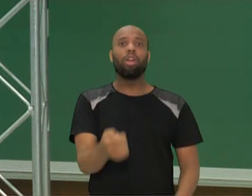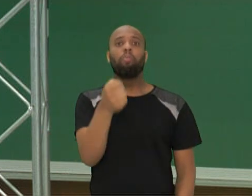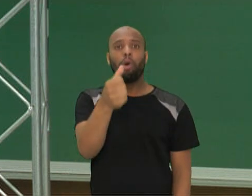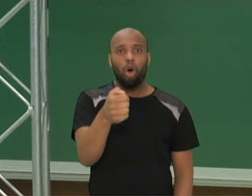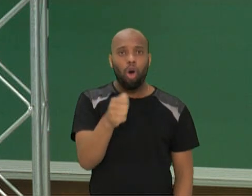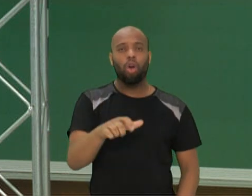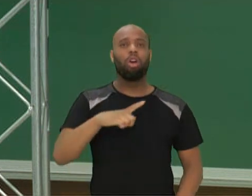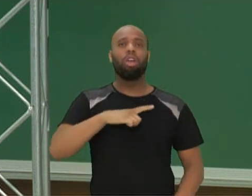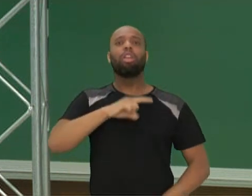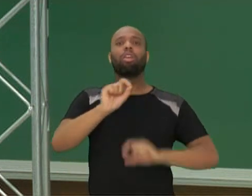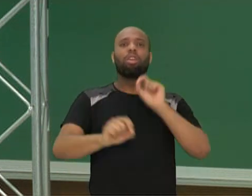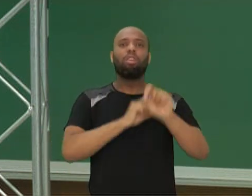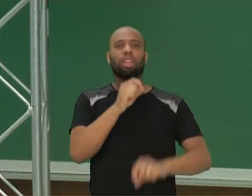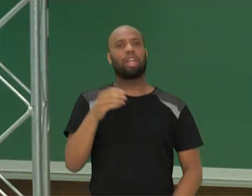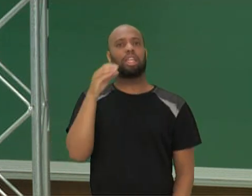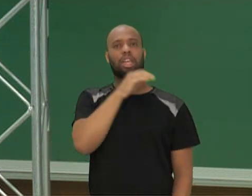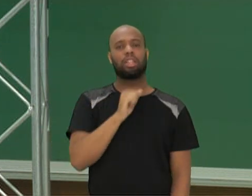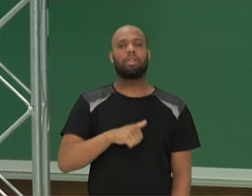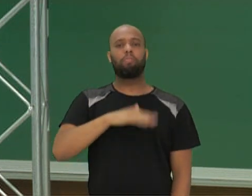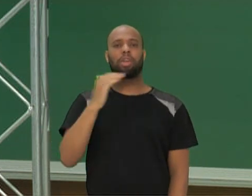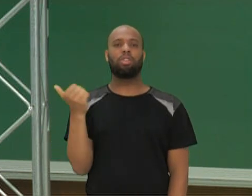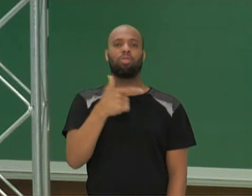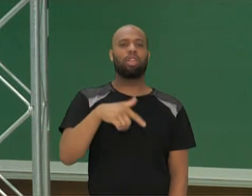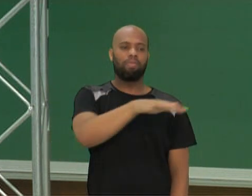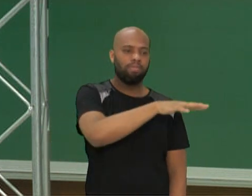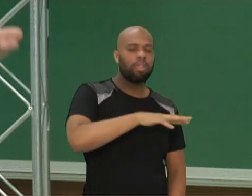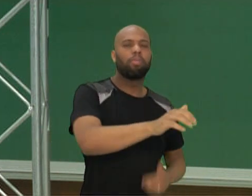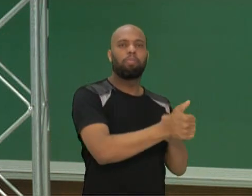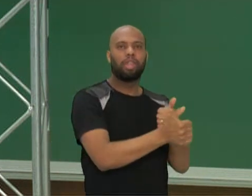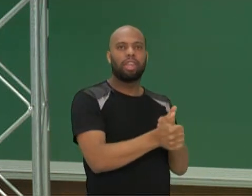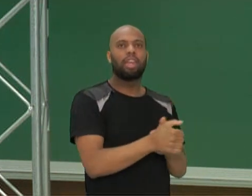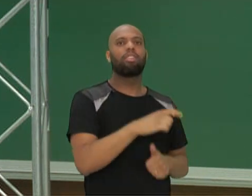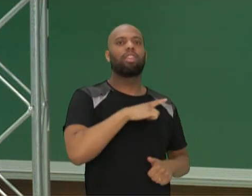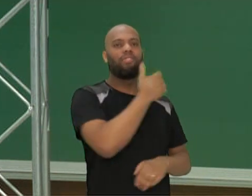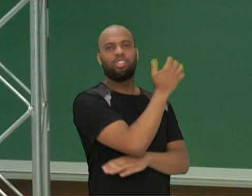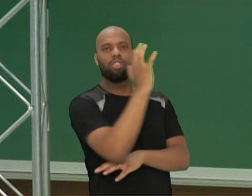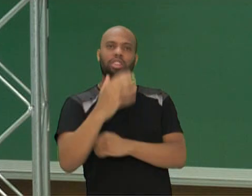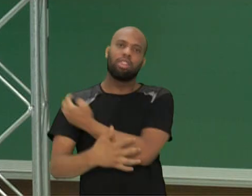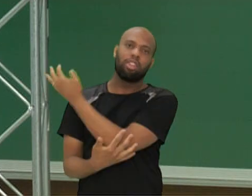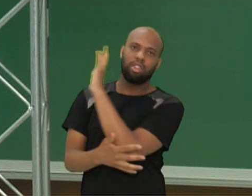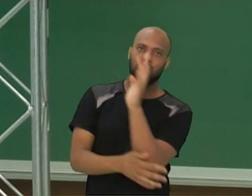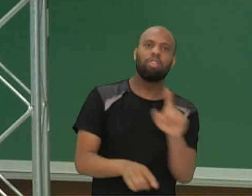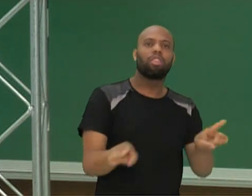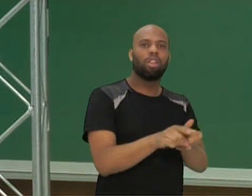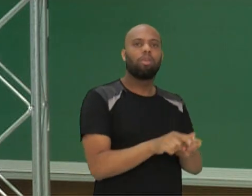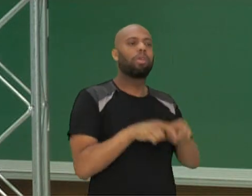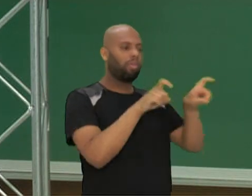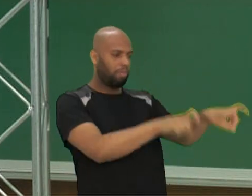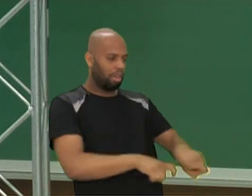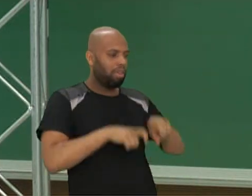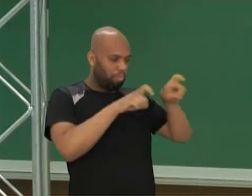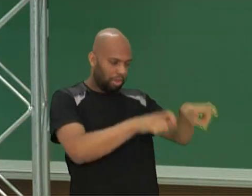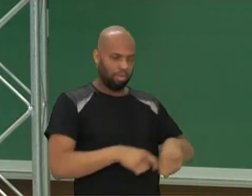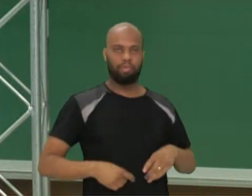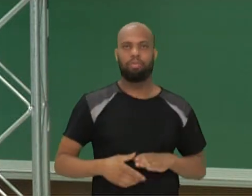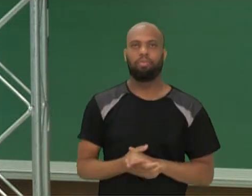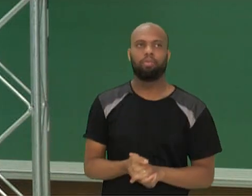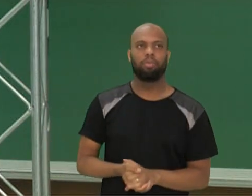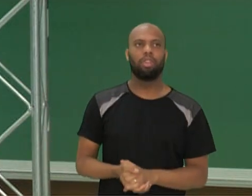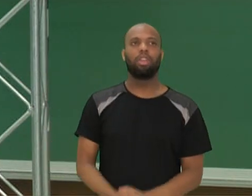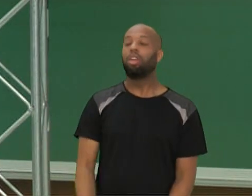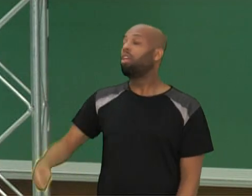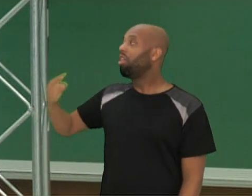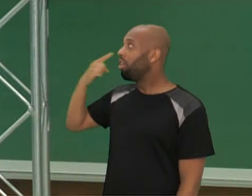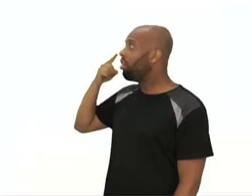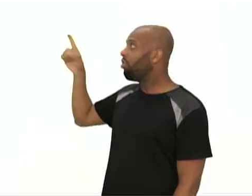áreas mais quentes do que áreas no seu entorno, áreas com vegetação nativa ou áreas rurais. Aqui a